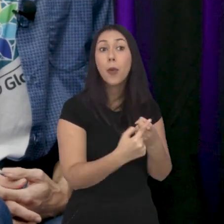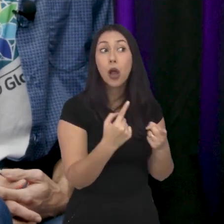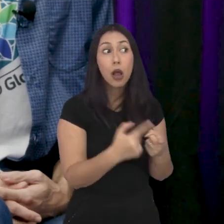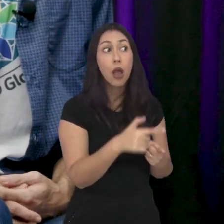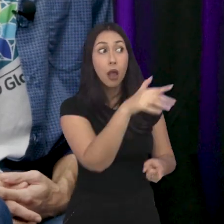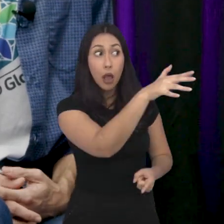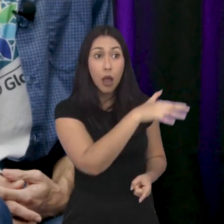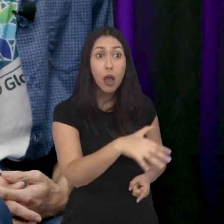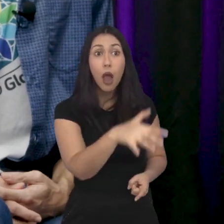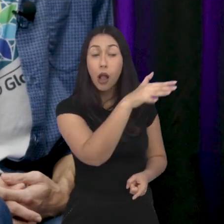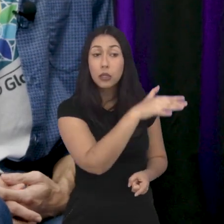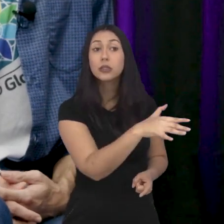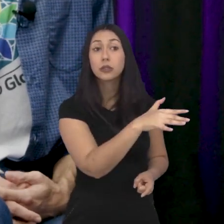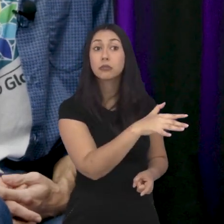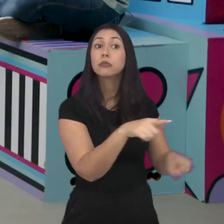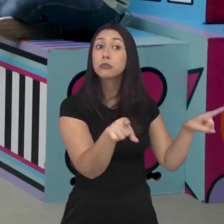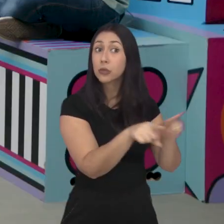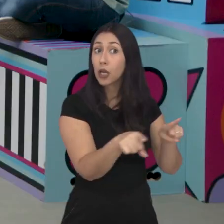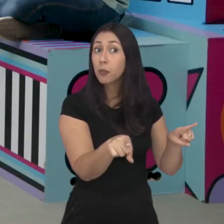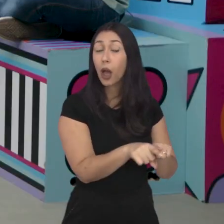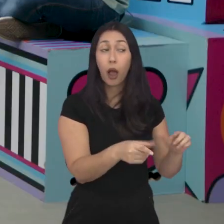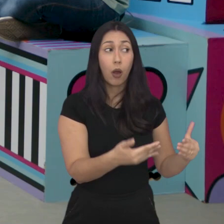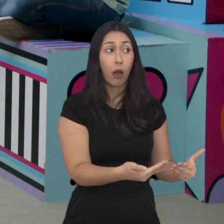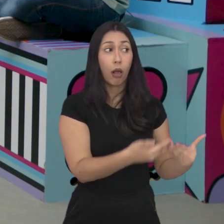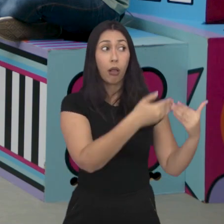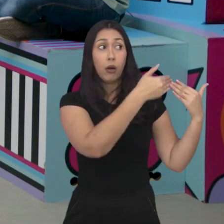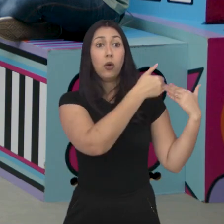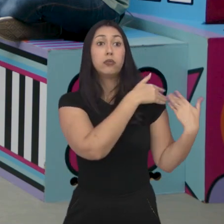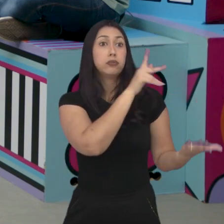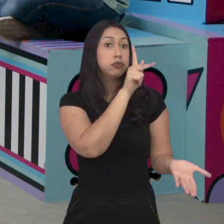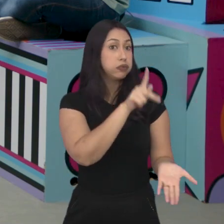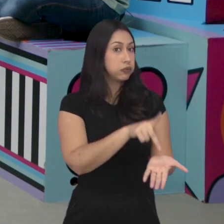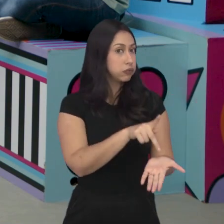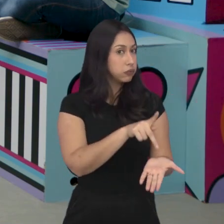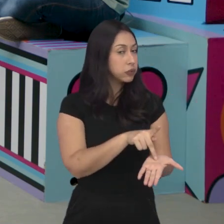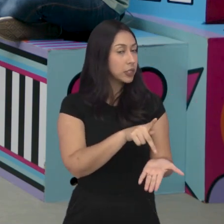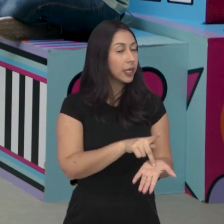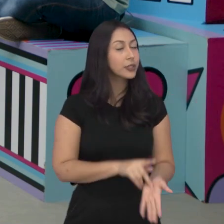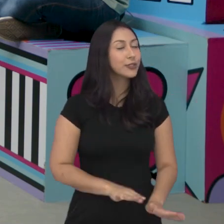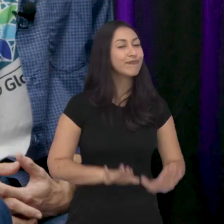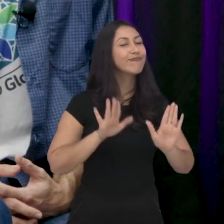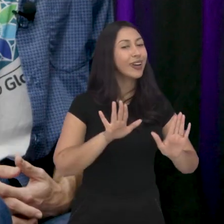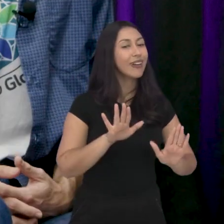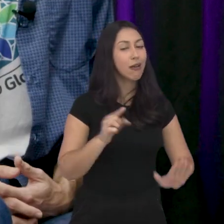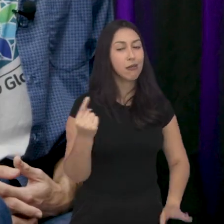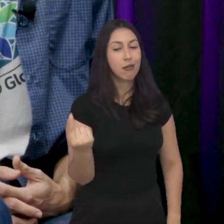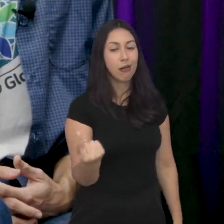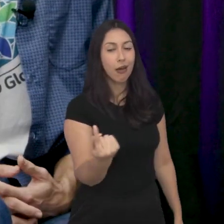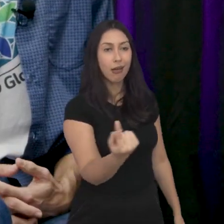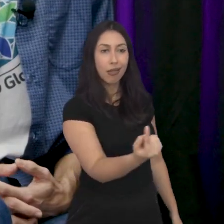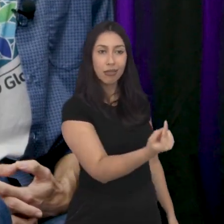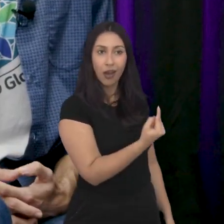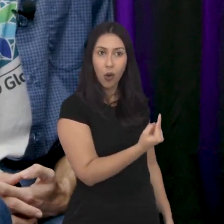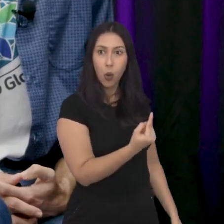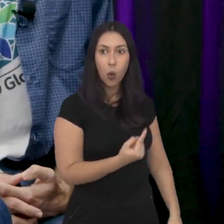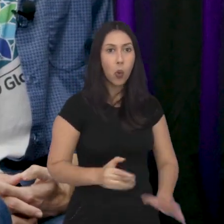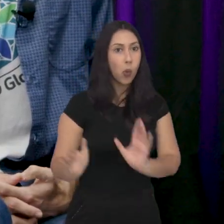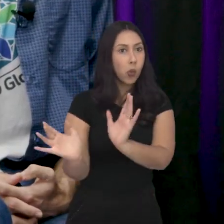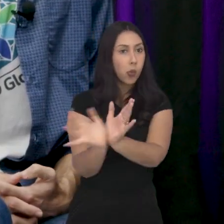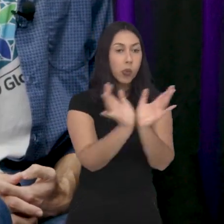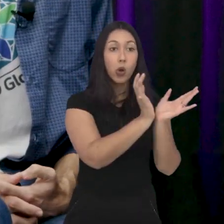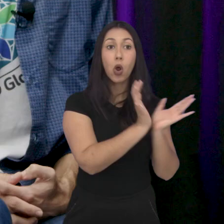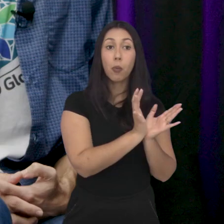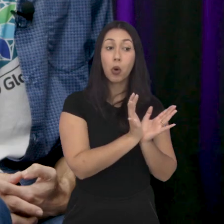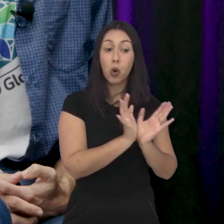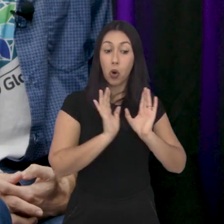ela quem vai dar direção para essa situação global, mas o comportamento individual,